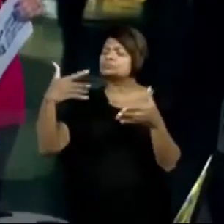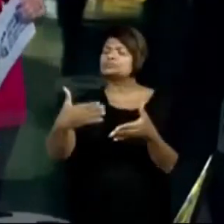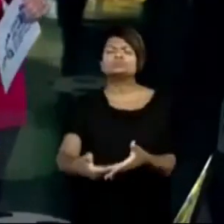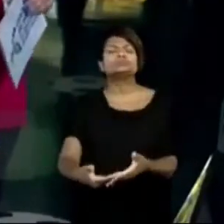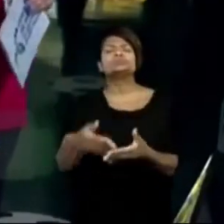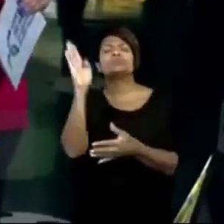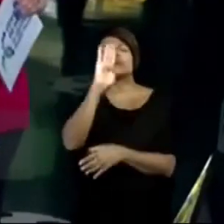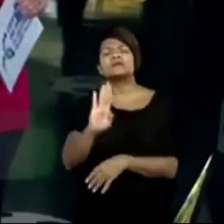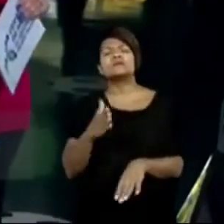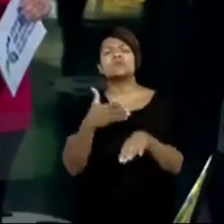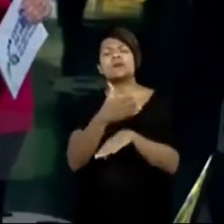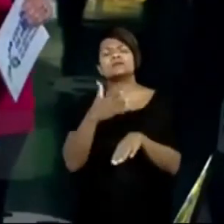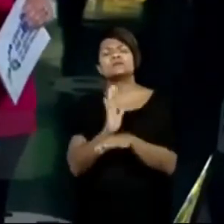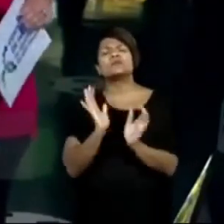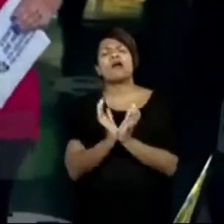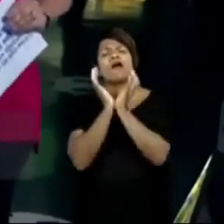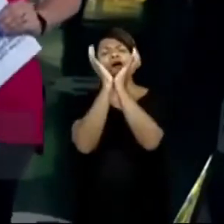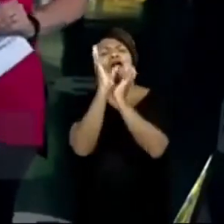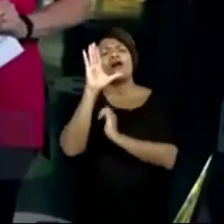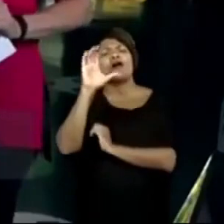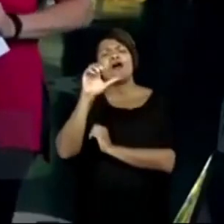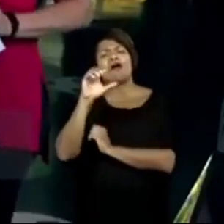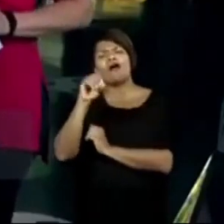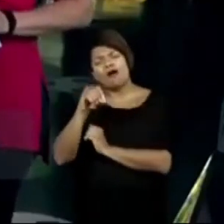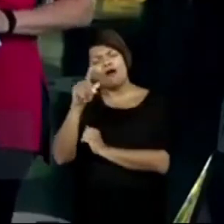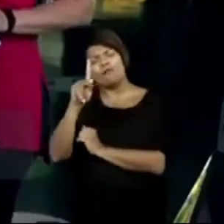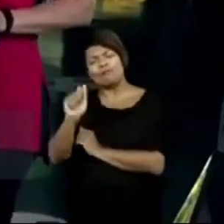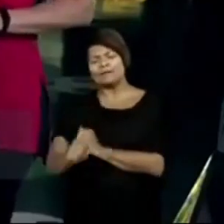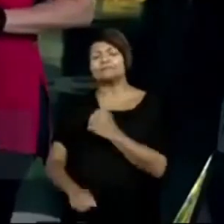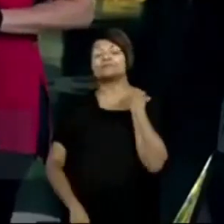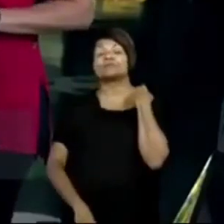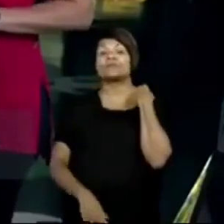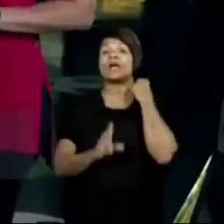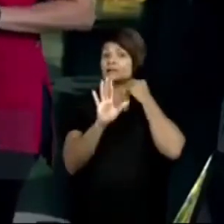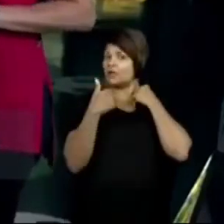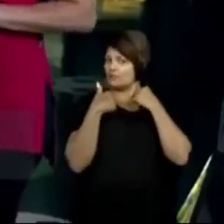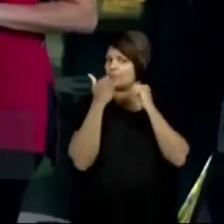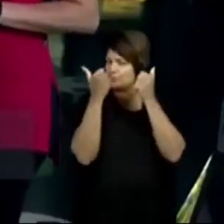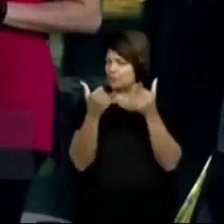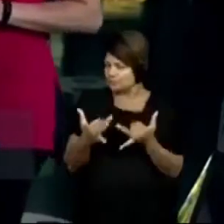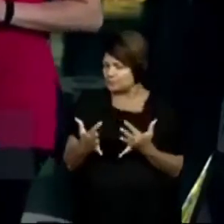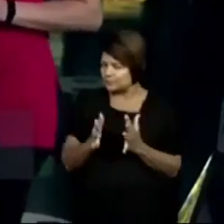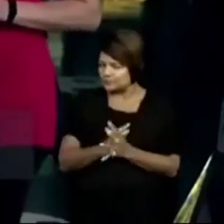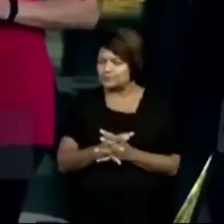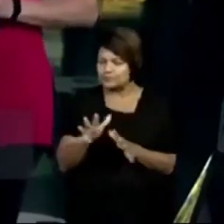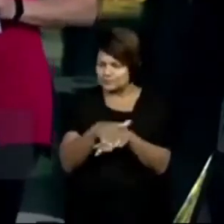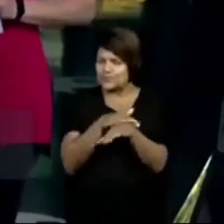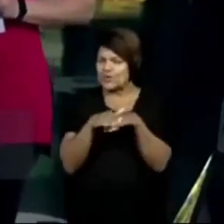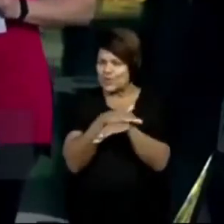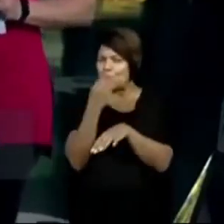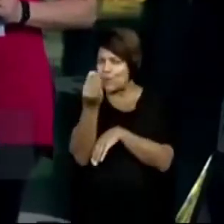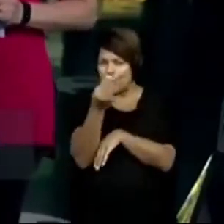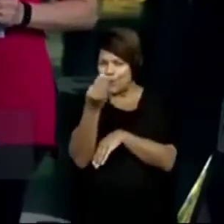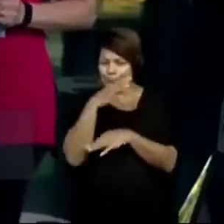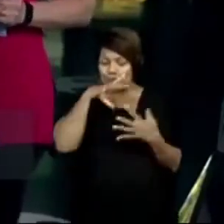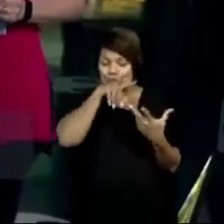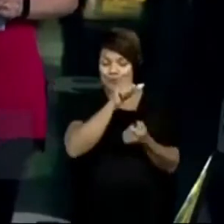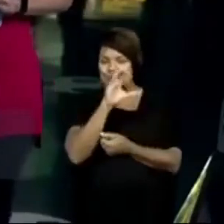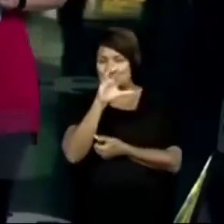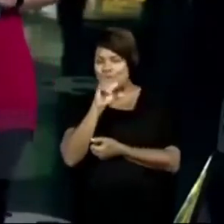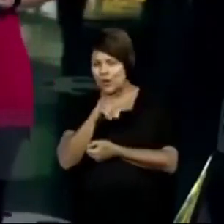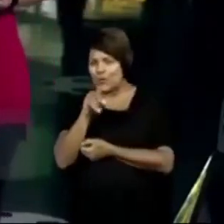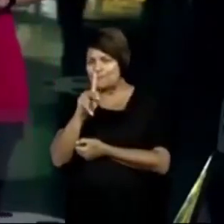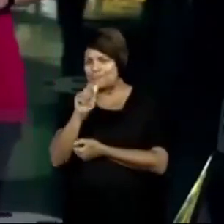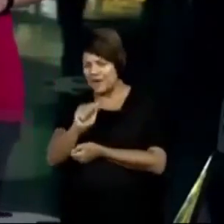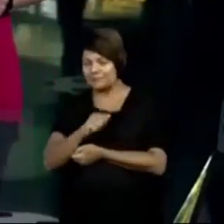do Brasil nas Copas, hein? Vamos falar um pouquinho, então, sobre a história aí das Copas do Mundo,